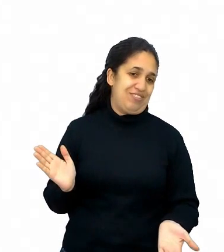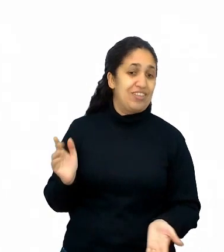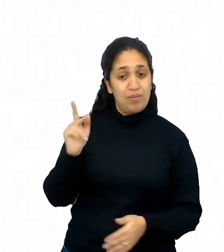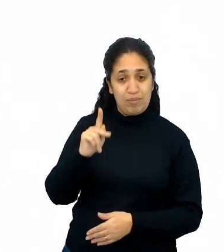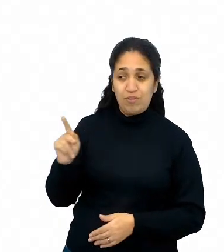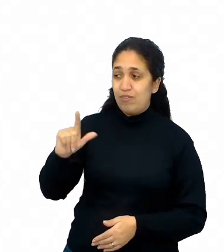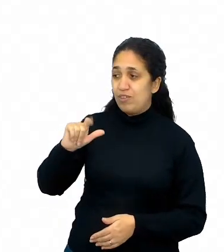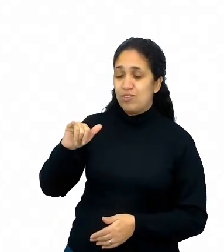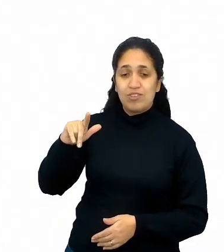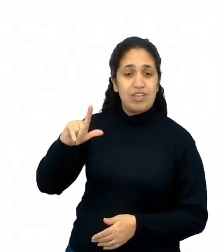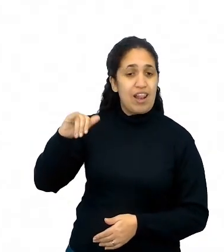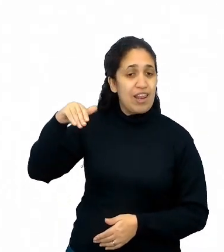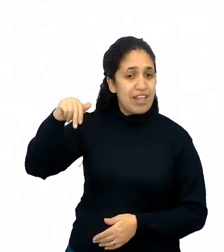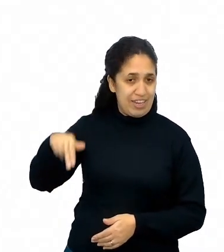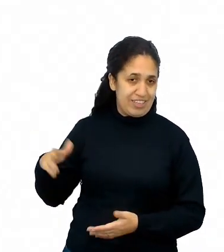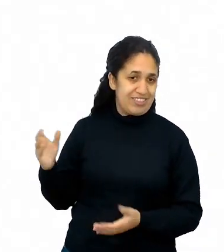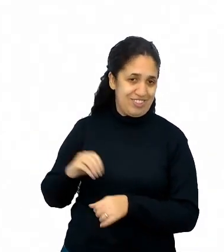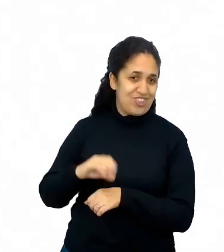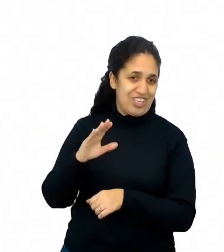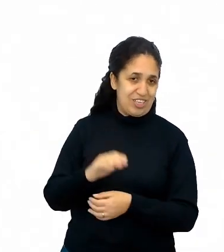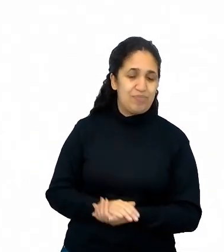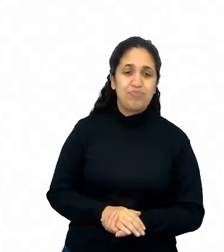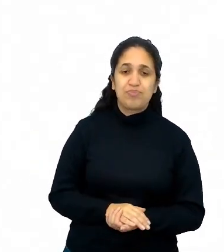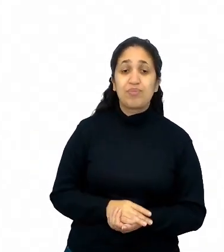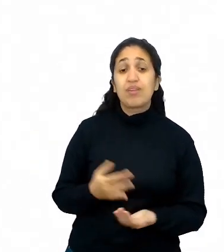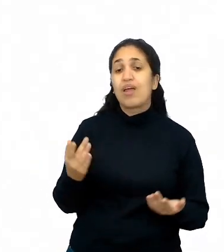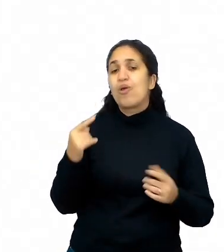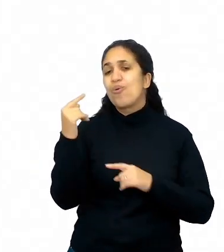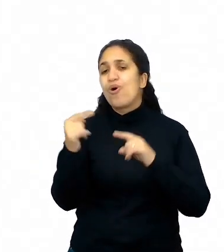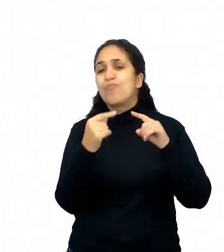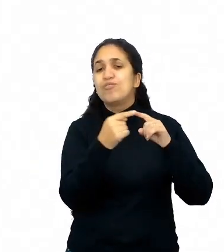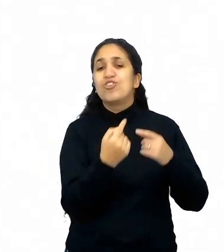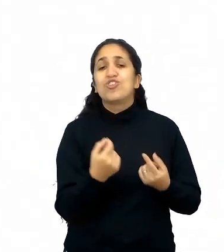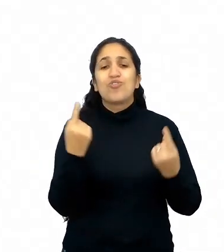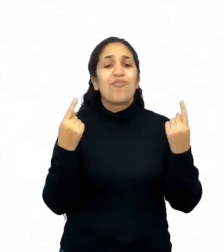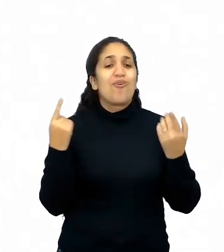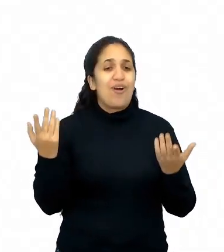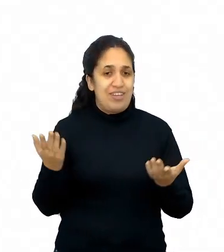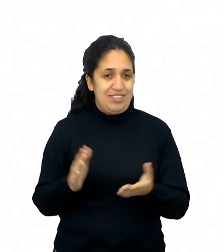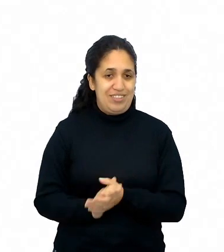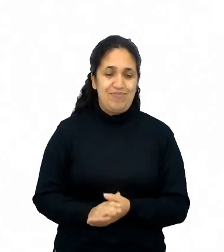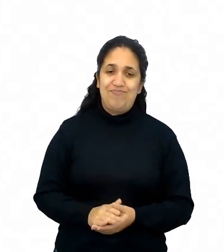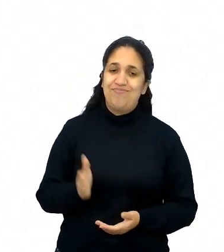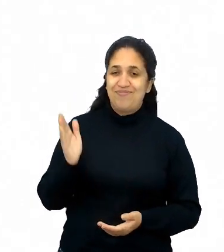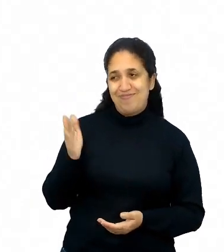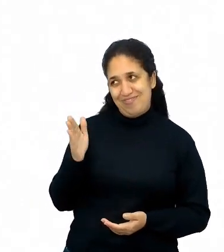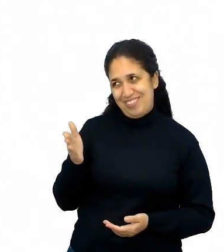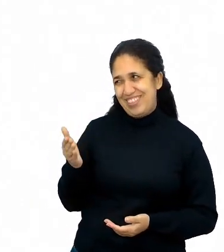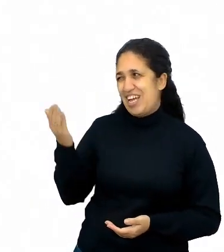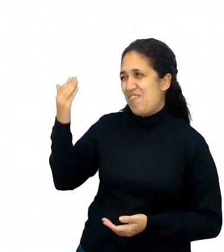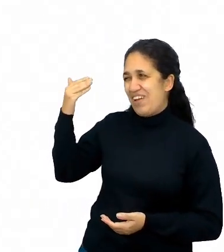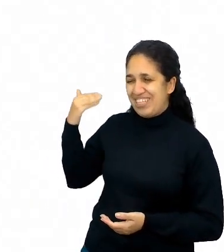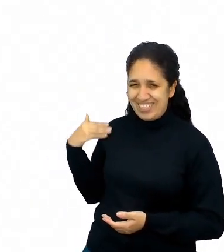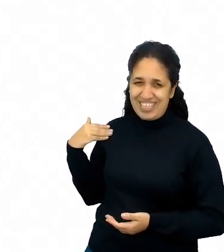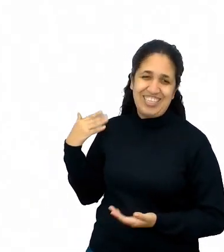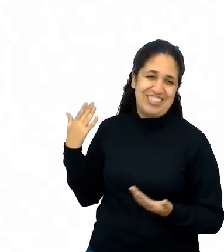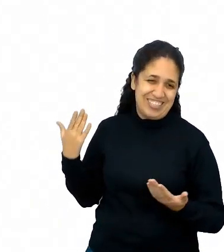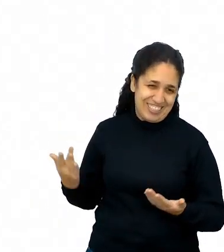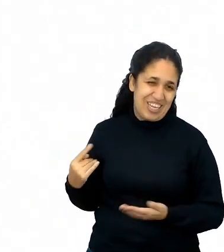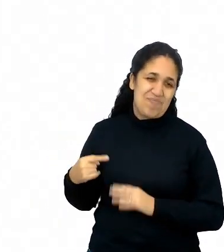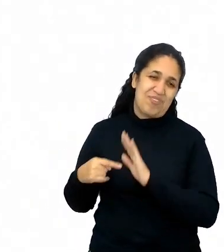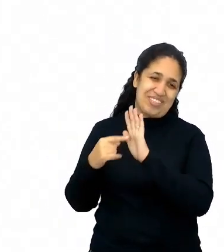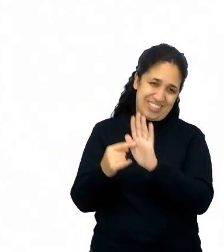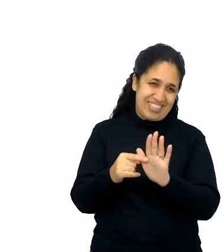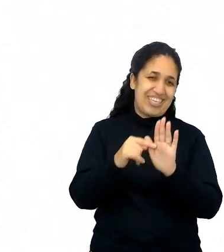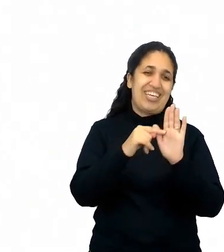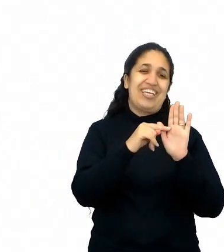professora Lilian deu para a gente. E quais são os nossos objetivos de hoje? Eu já dei um spoiler lá, quando a gente mostrou o